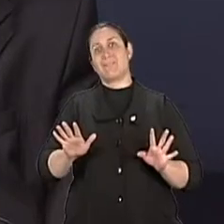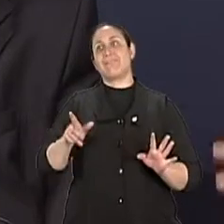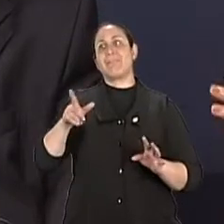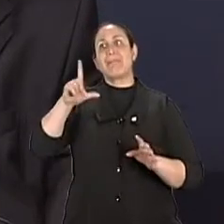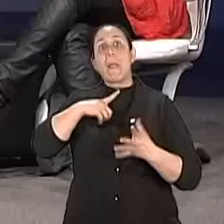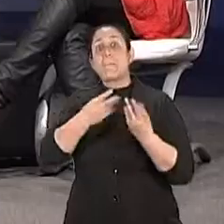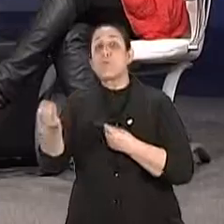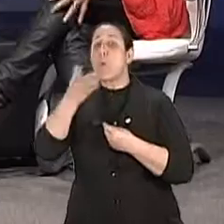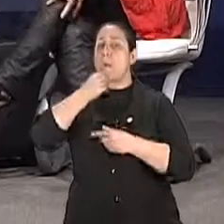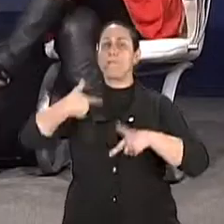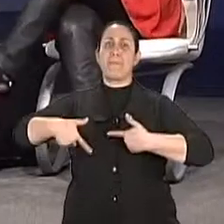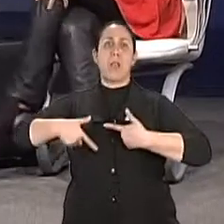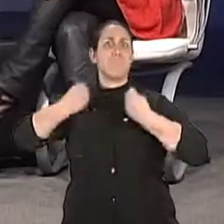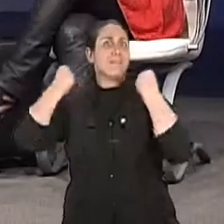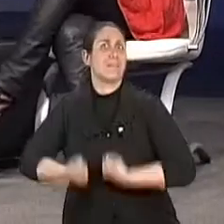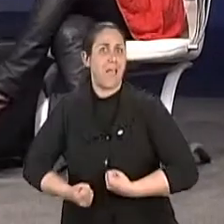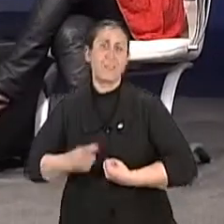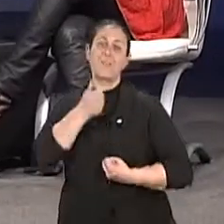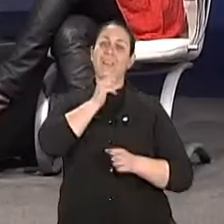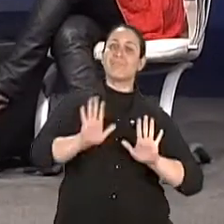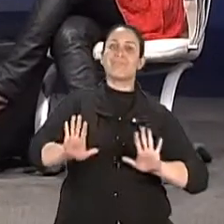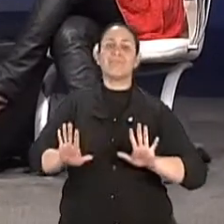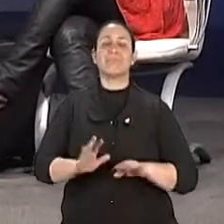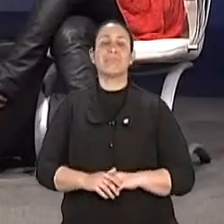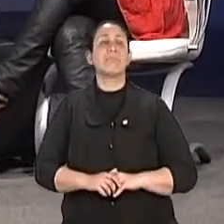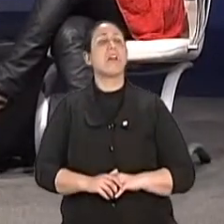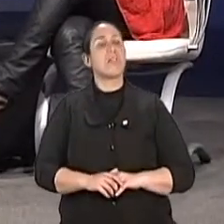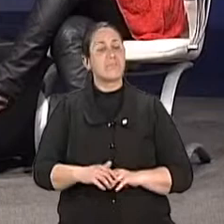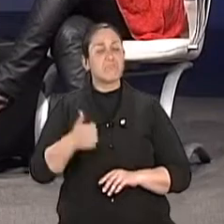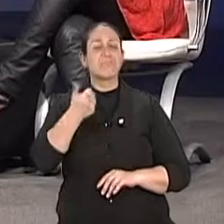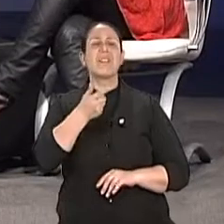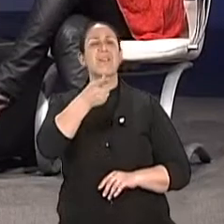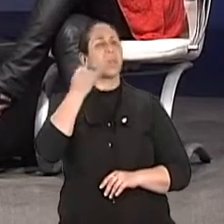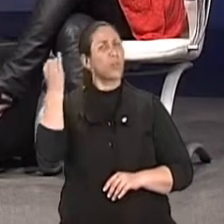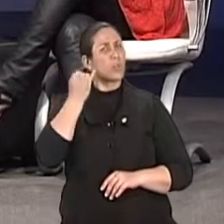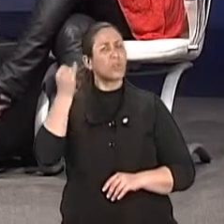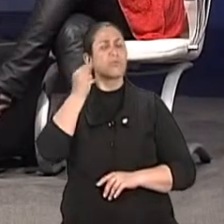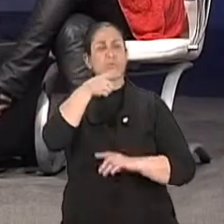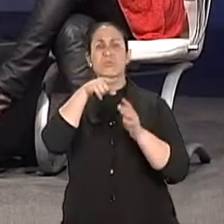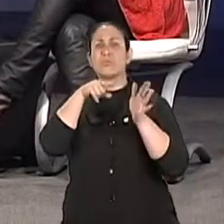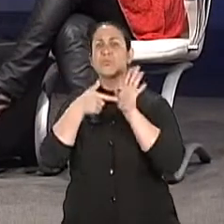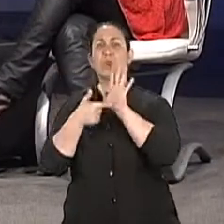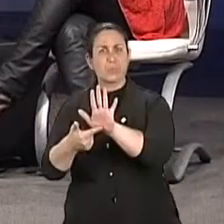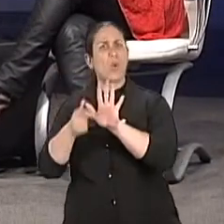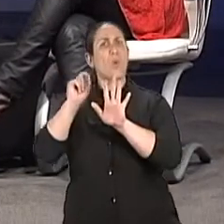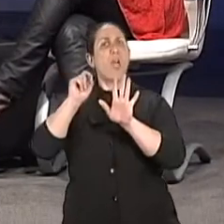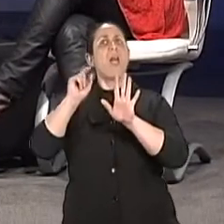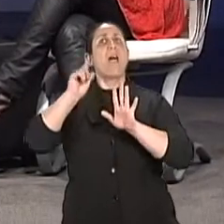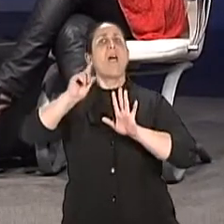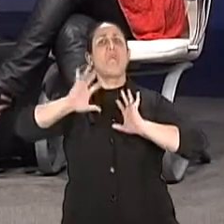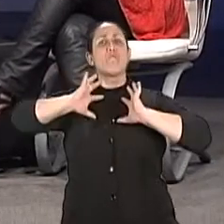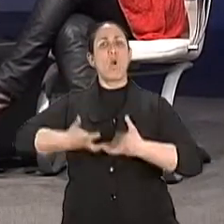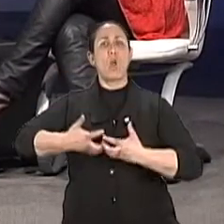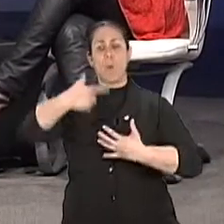Não, brincadeiras à parte, né? Com certeza. Mas o senhor deu um dado importantíssimo, que é da constituição corporal de cada um.